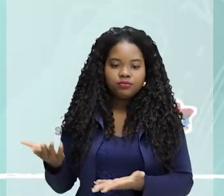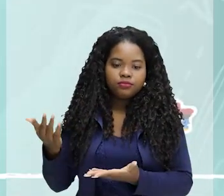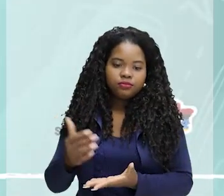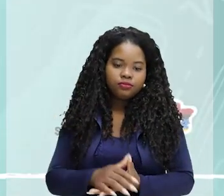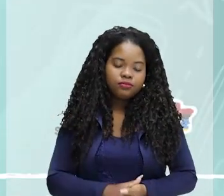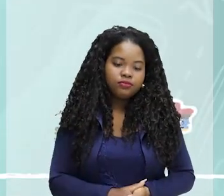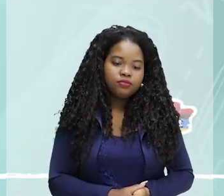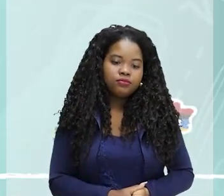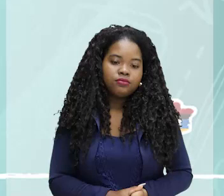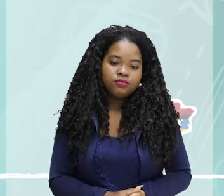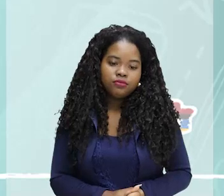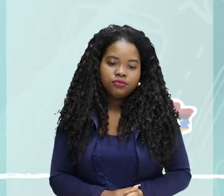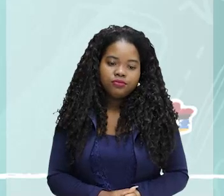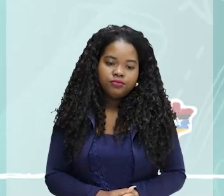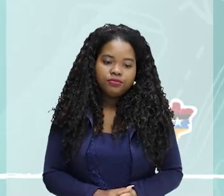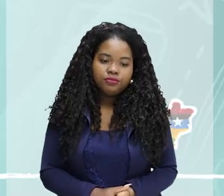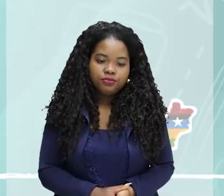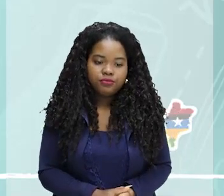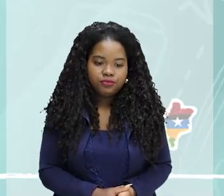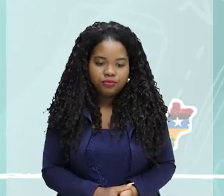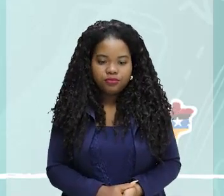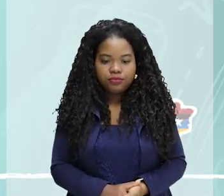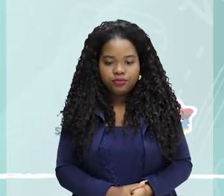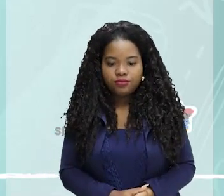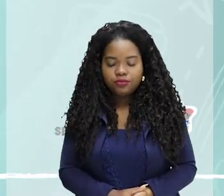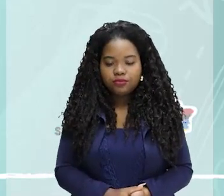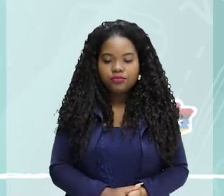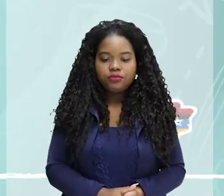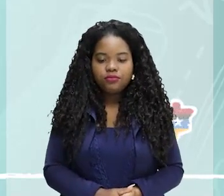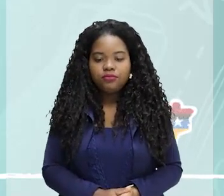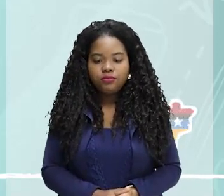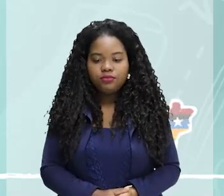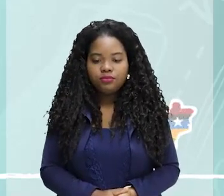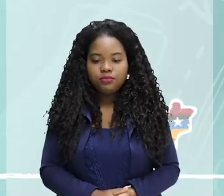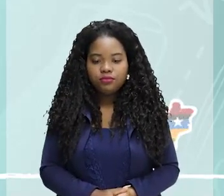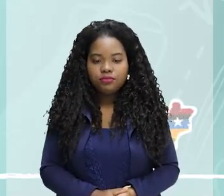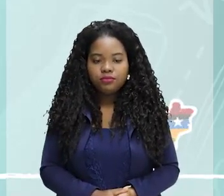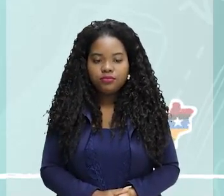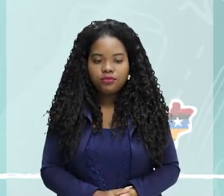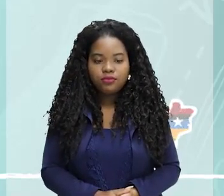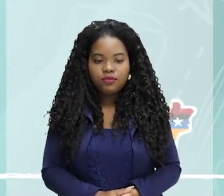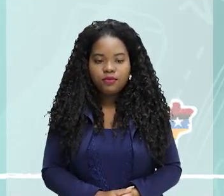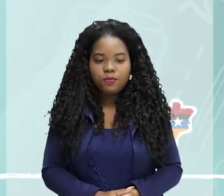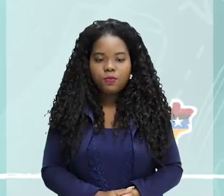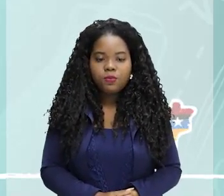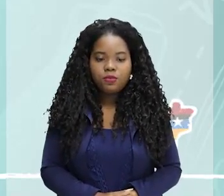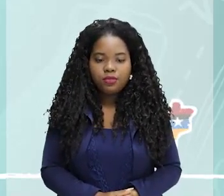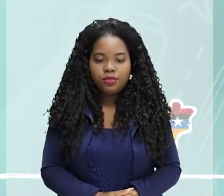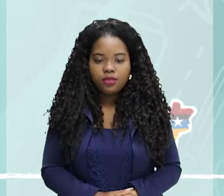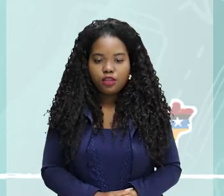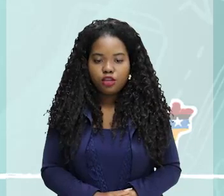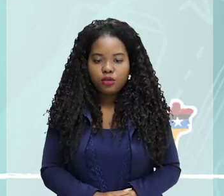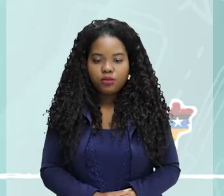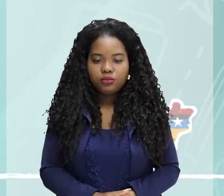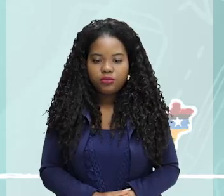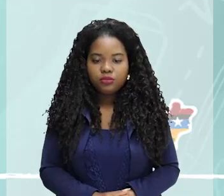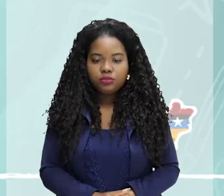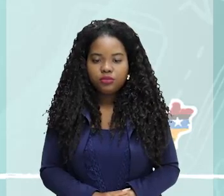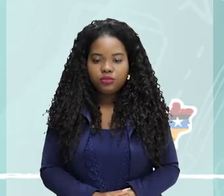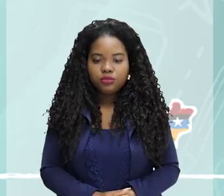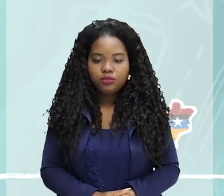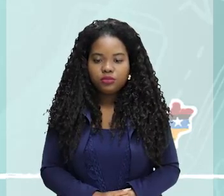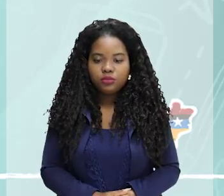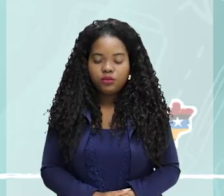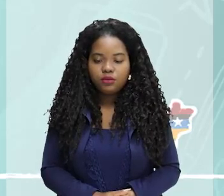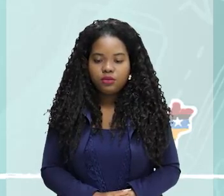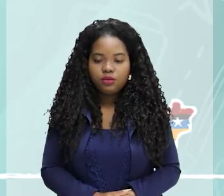relatório dos limites, né, os limites do crescimento econômico, o relatório que veio do Clube de Roma, havia um alerta para